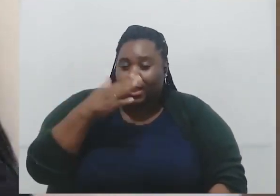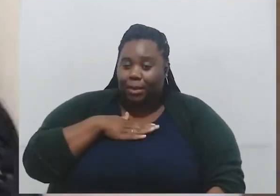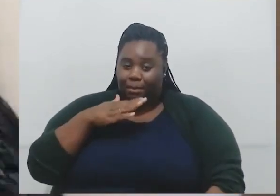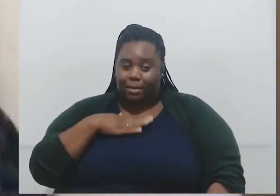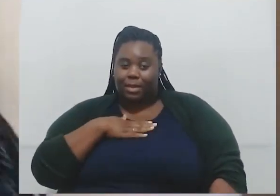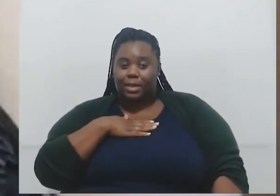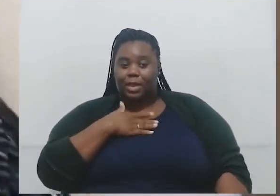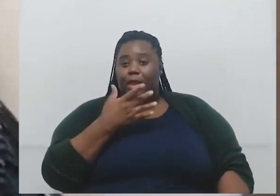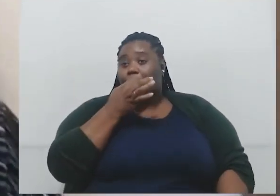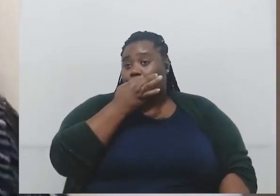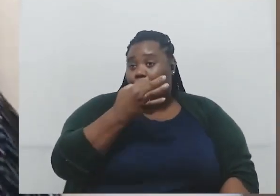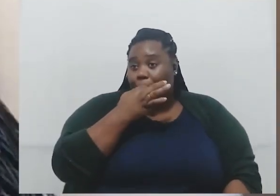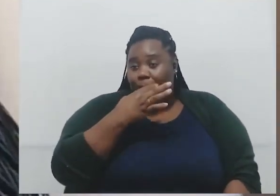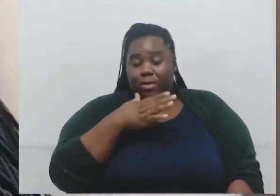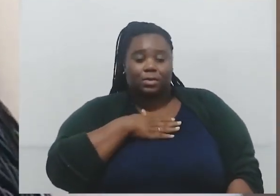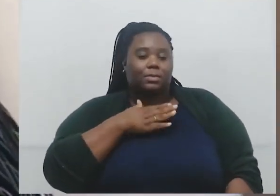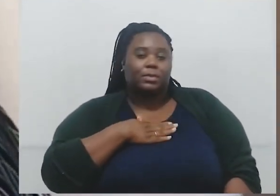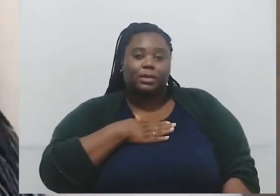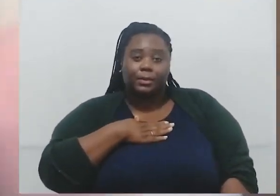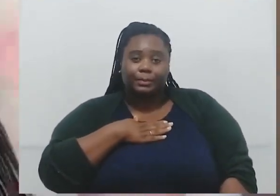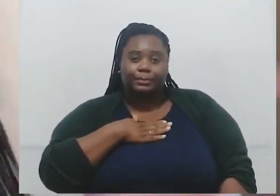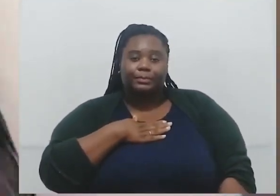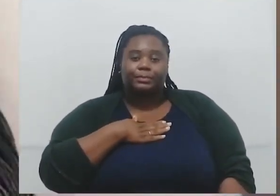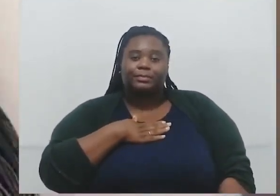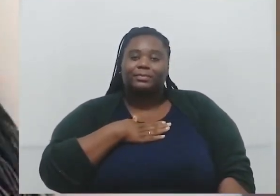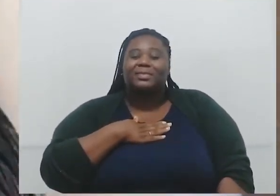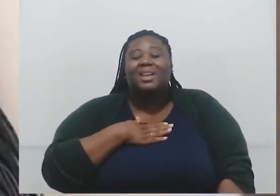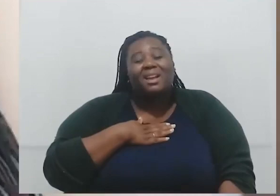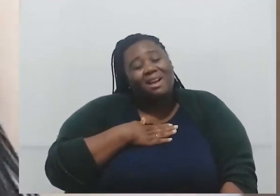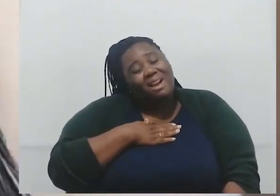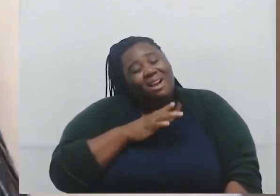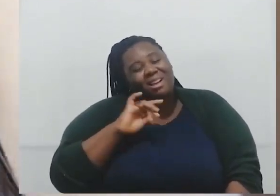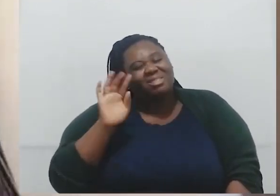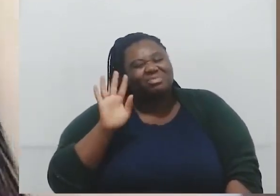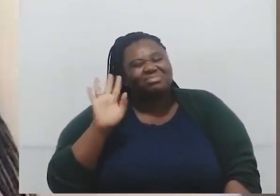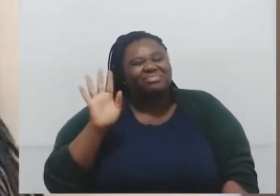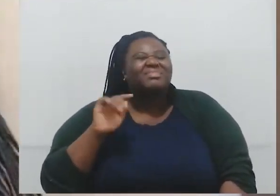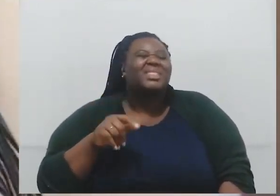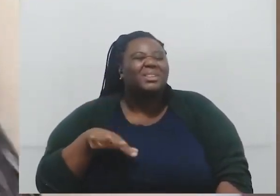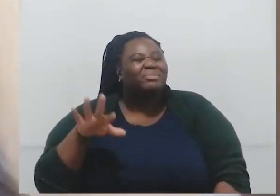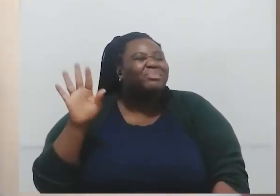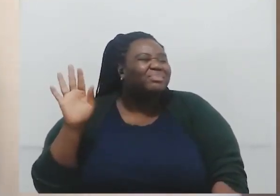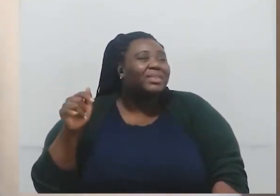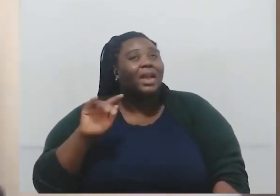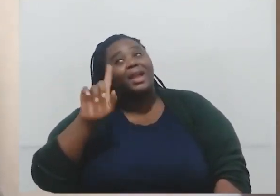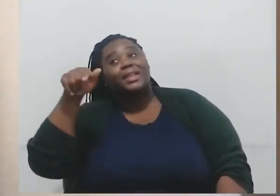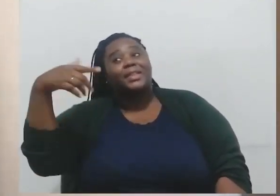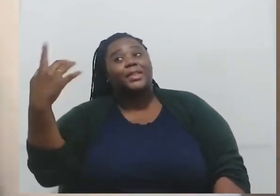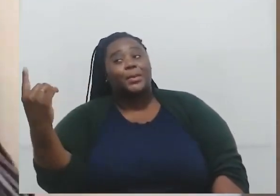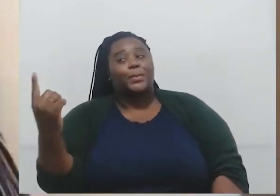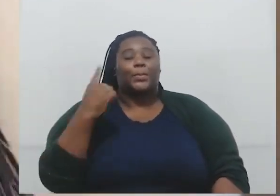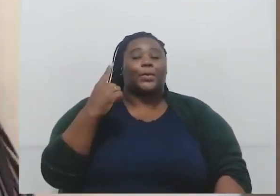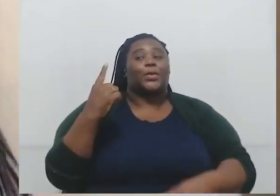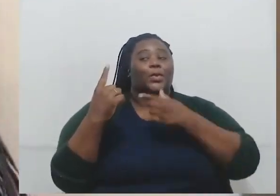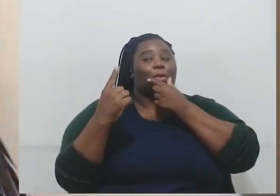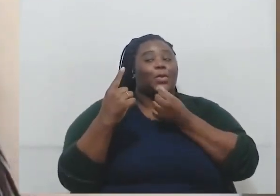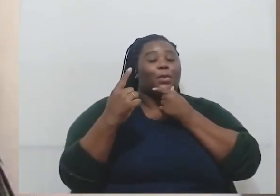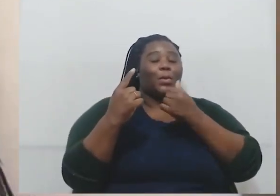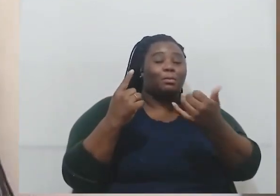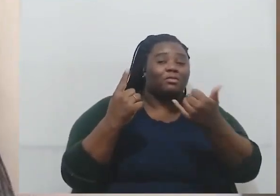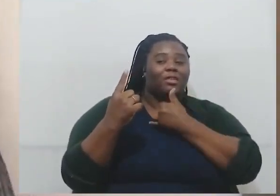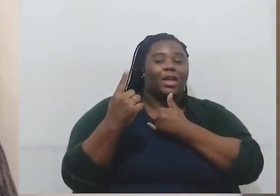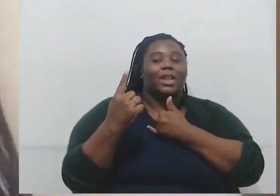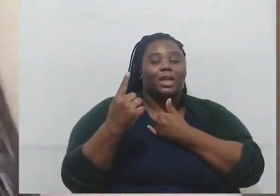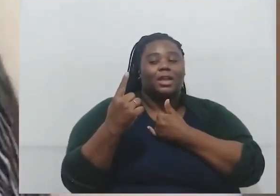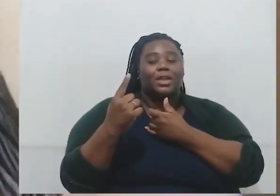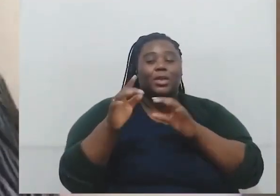aí ninguém te dá muita ideia, aí vem um homem e fala a mesma coisa, só muda um pouquinho algumas